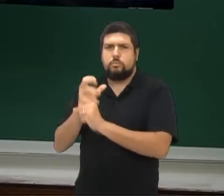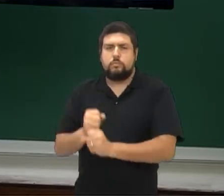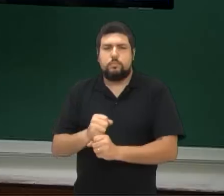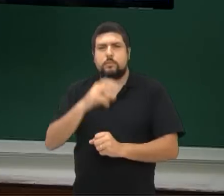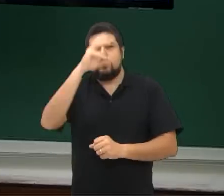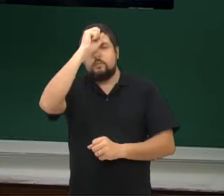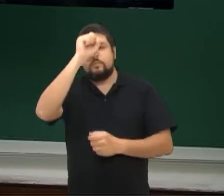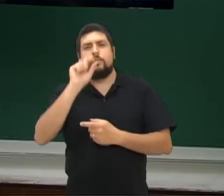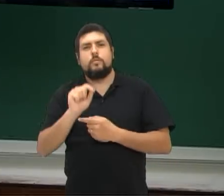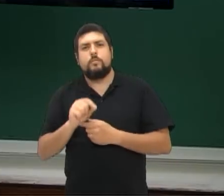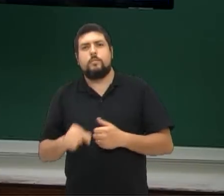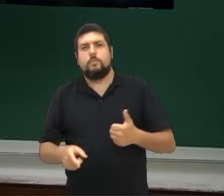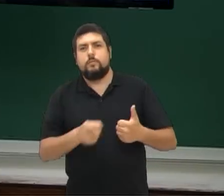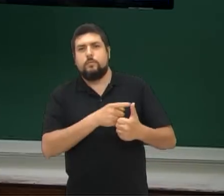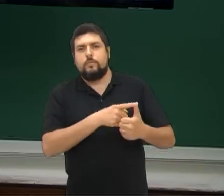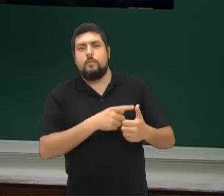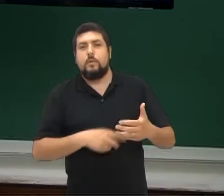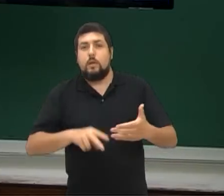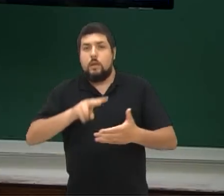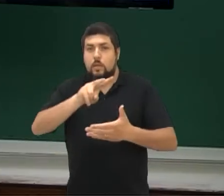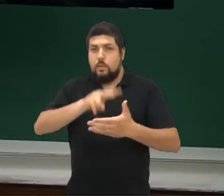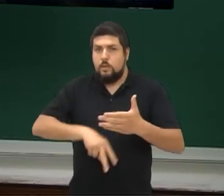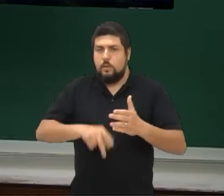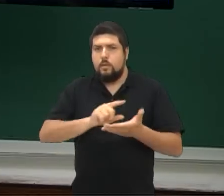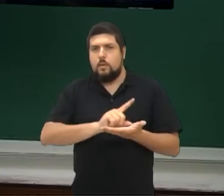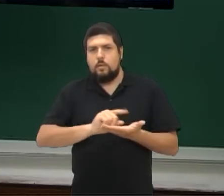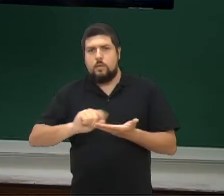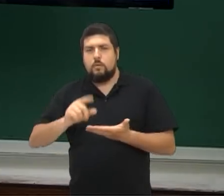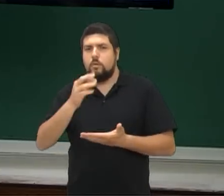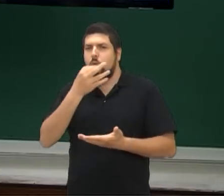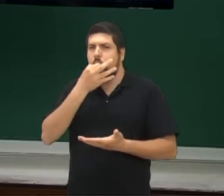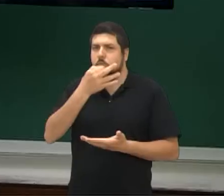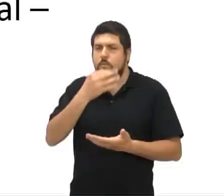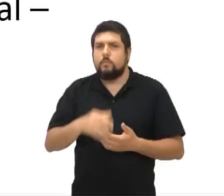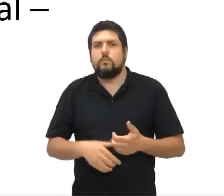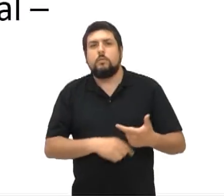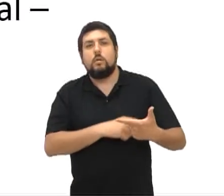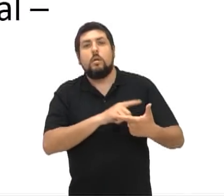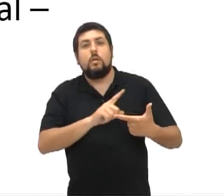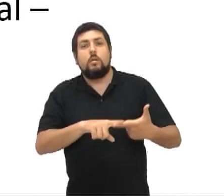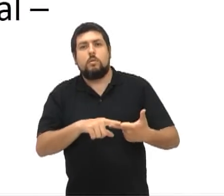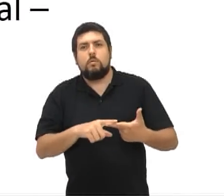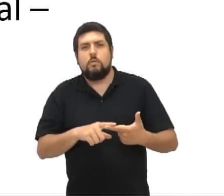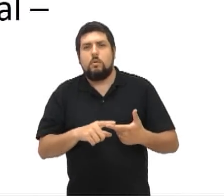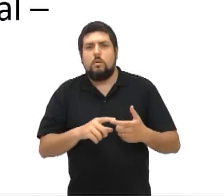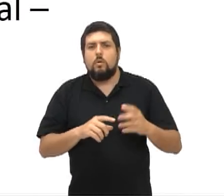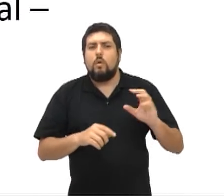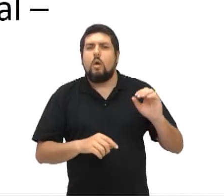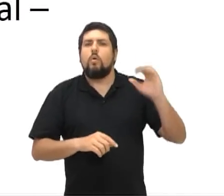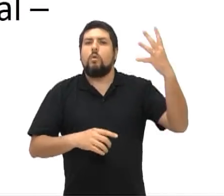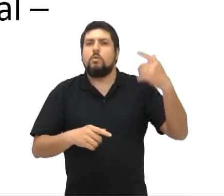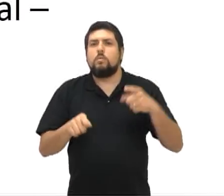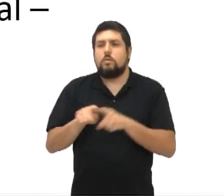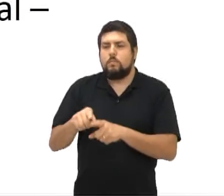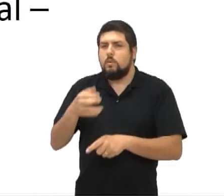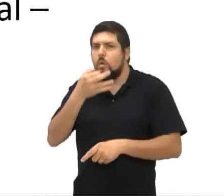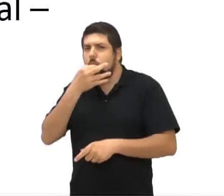Nós lemos compreensivamente um artigo de opinião, distinguimos um fato da opinião relativa a esse